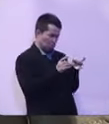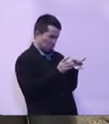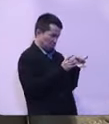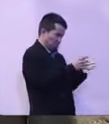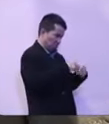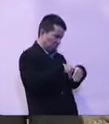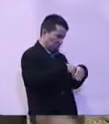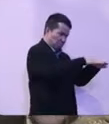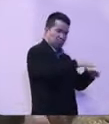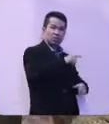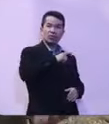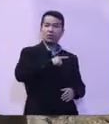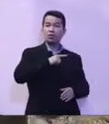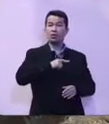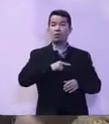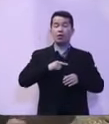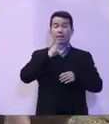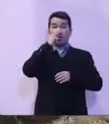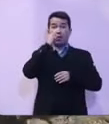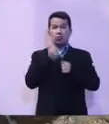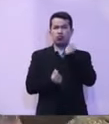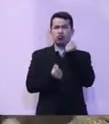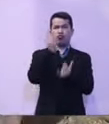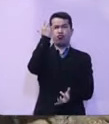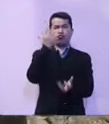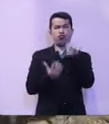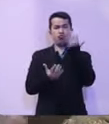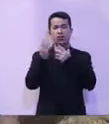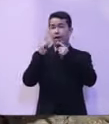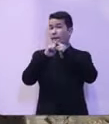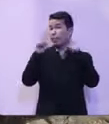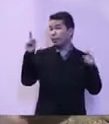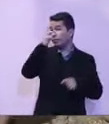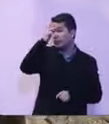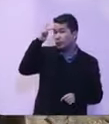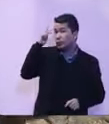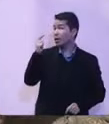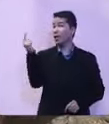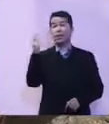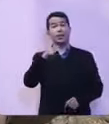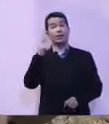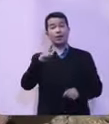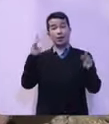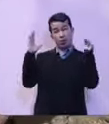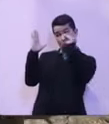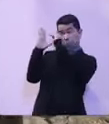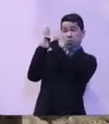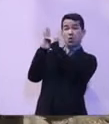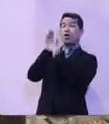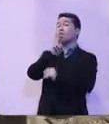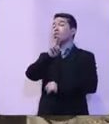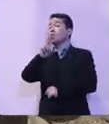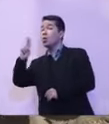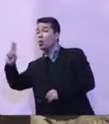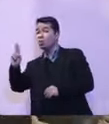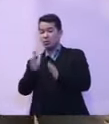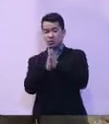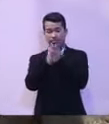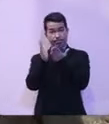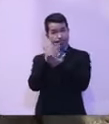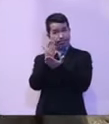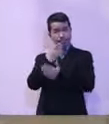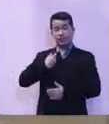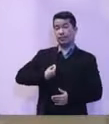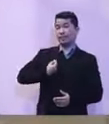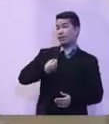segunda morte. E quem não tinha o seu nome escrito no livro da vida foi jogado no lago